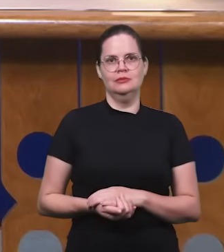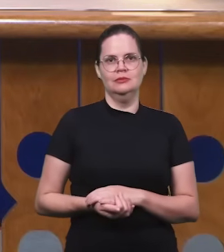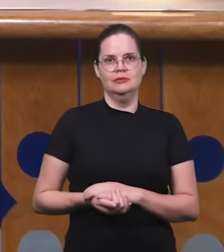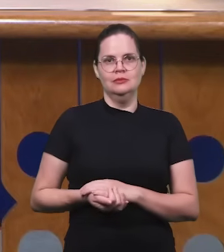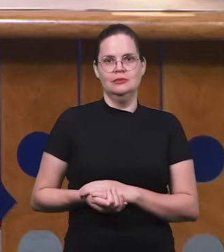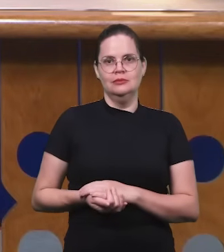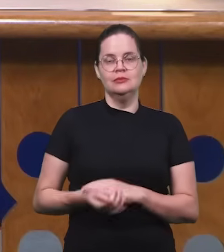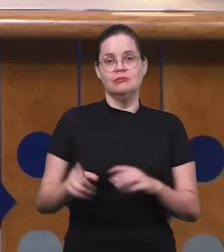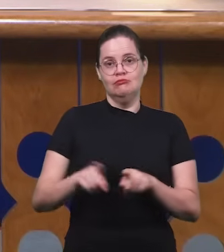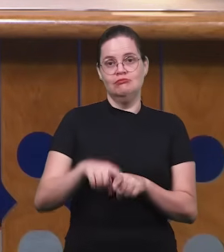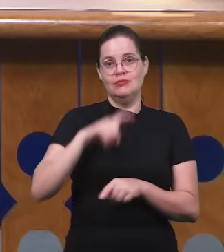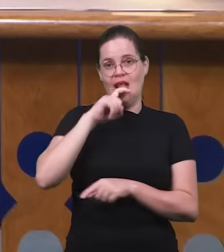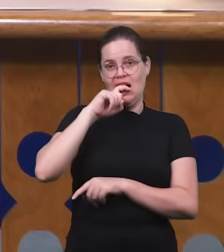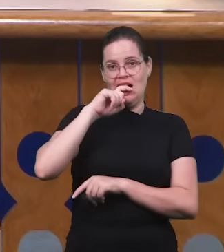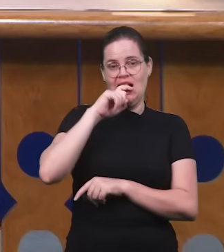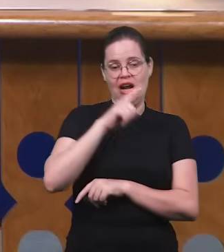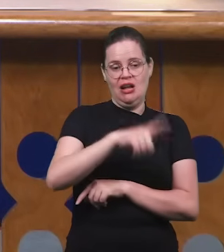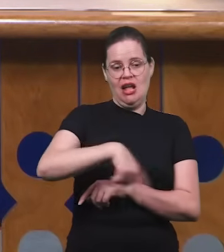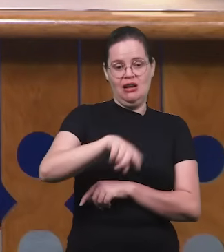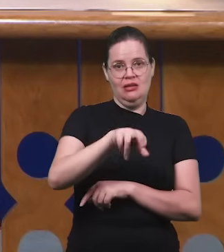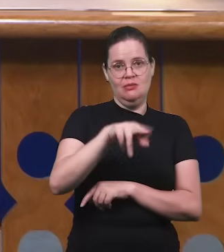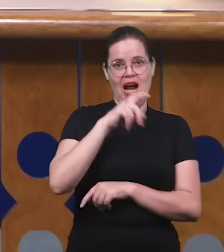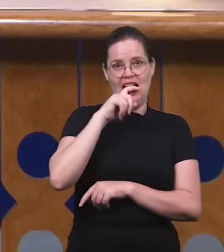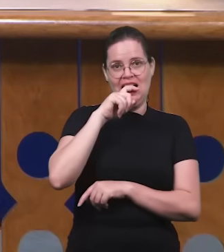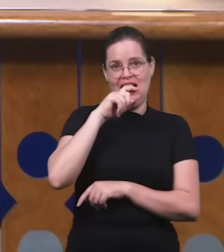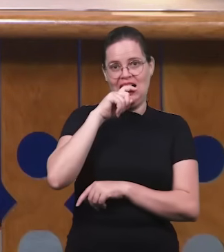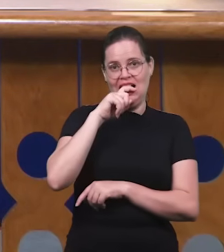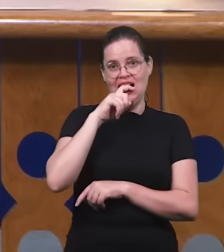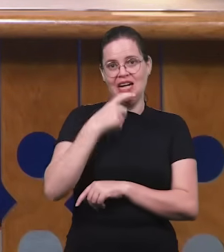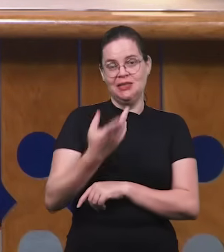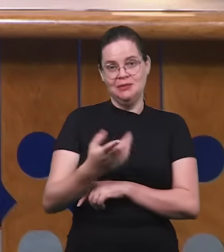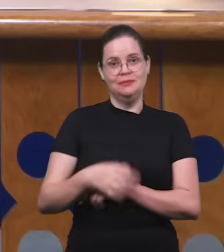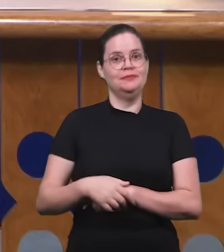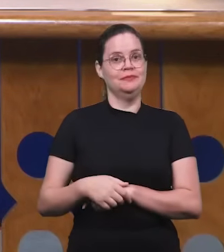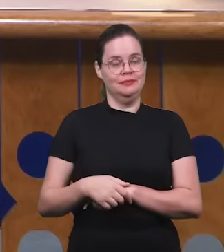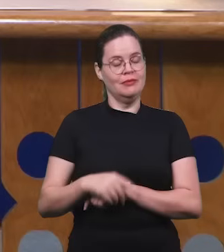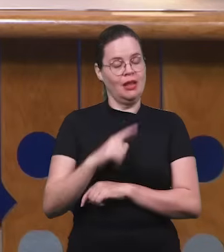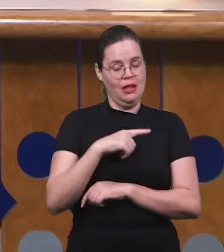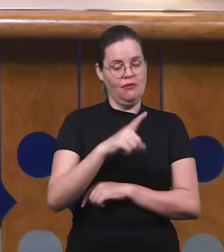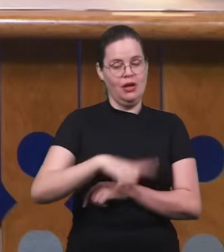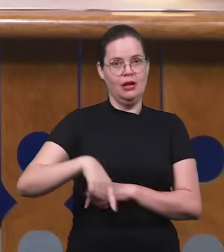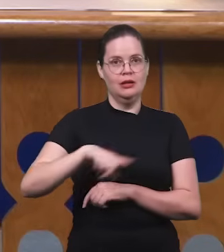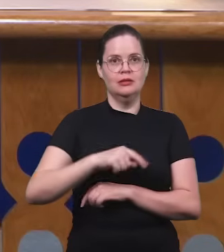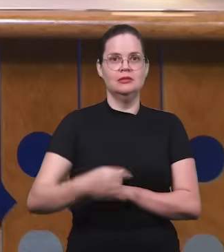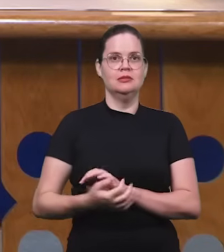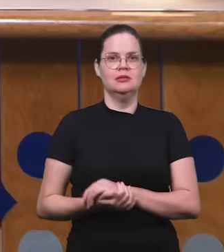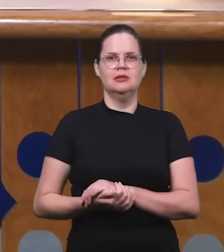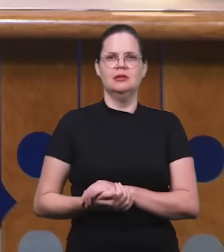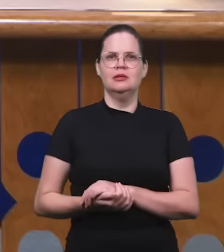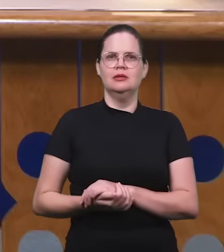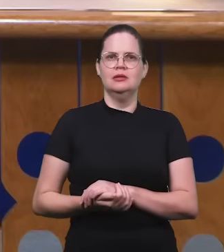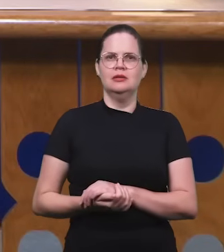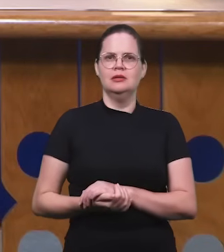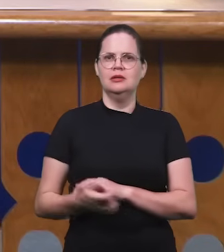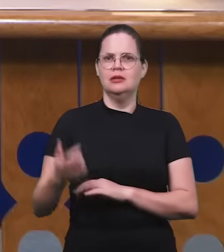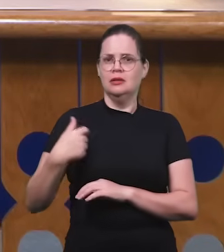seria inveja. E eu abro um parênteses aqui para dizer aos jovens o seguinte: não existe inveja pior do que a